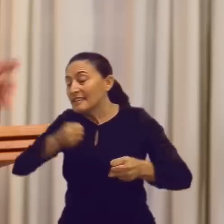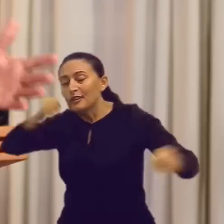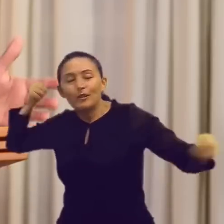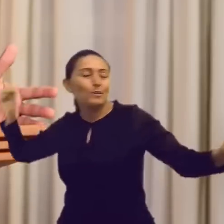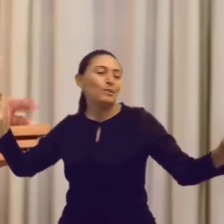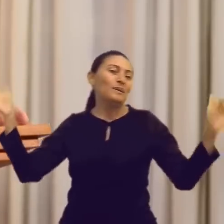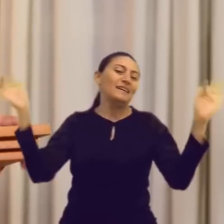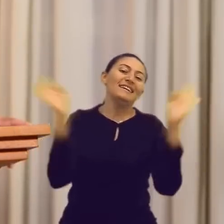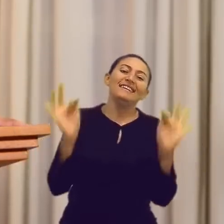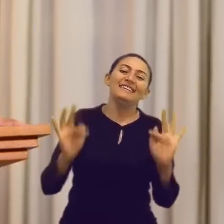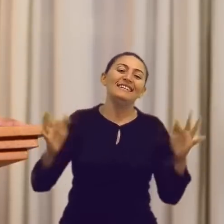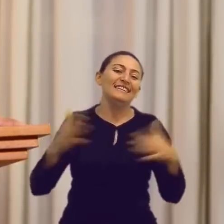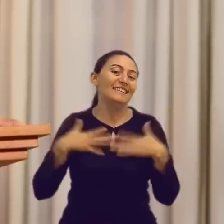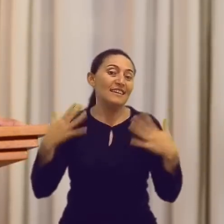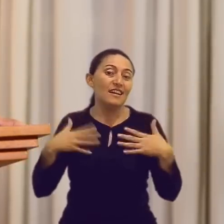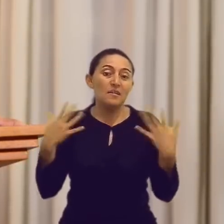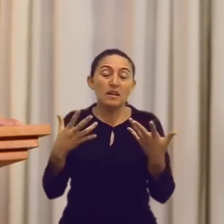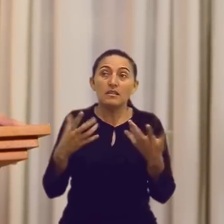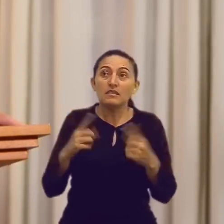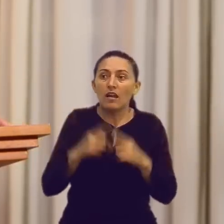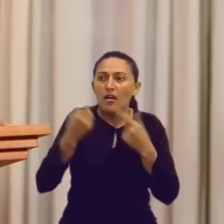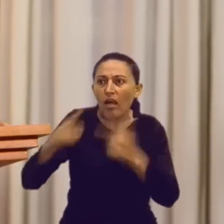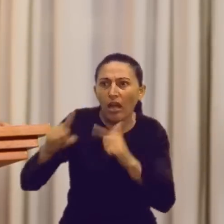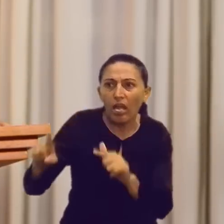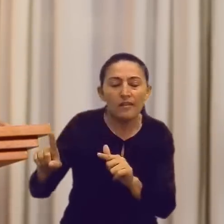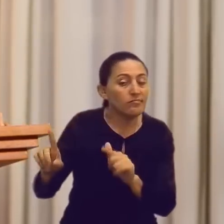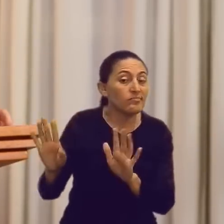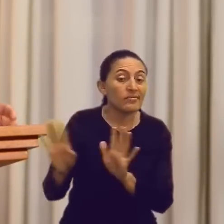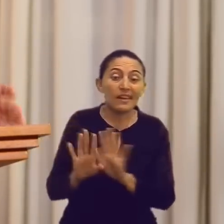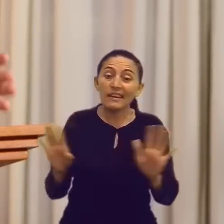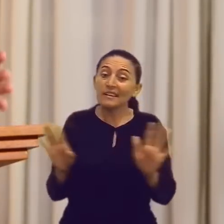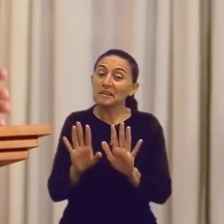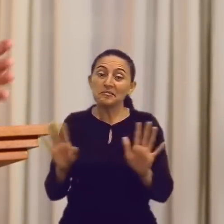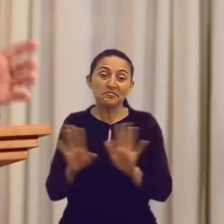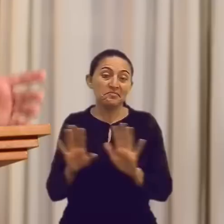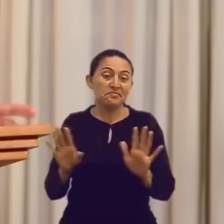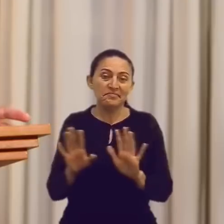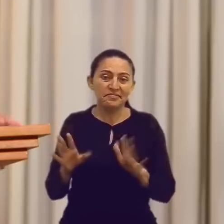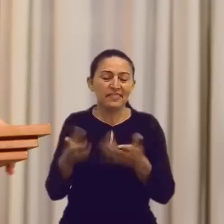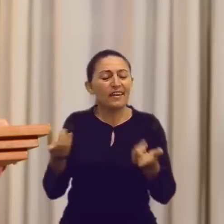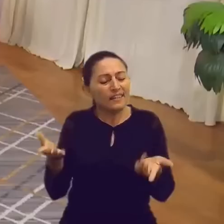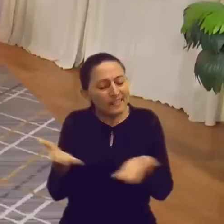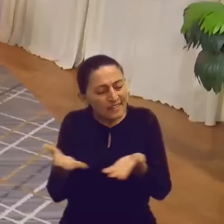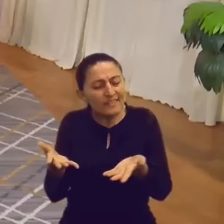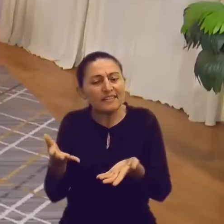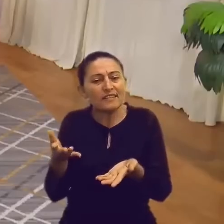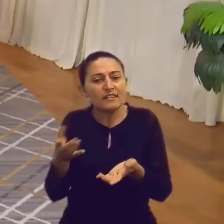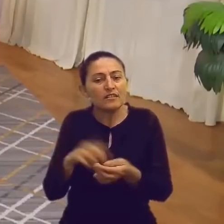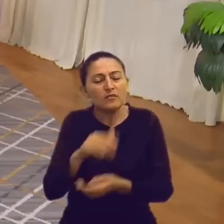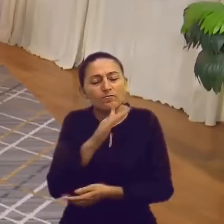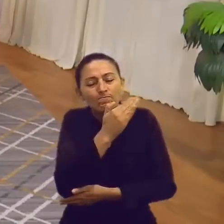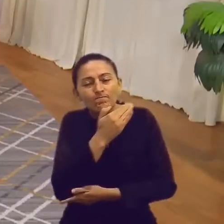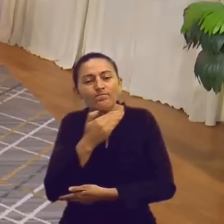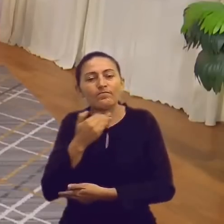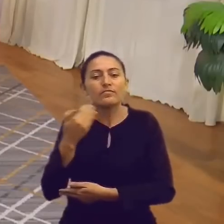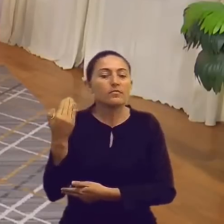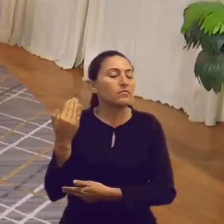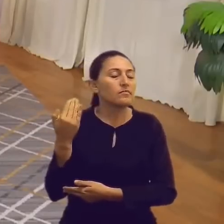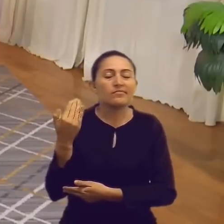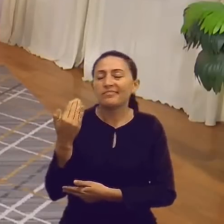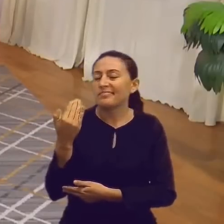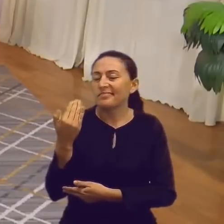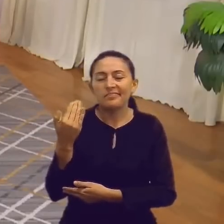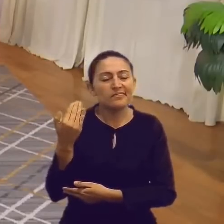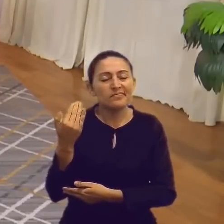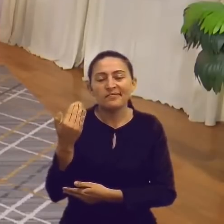sem revidar. E até quando chegou o momento da sua morte, ele não se